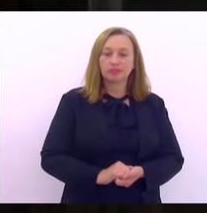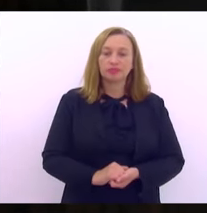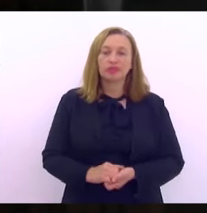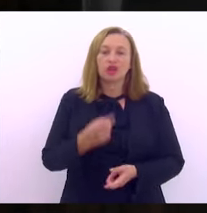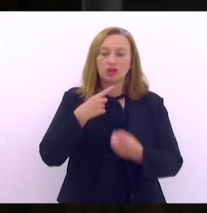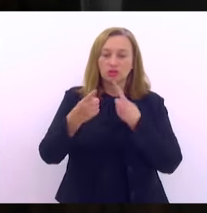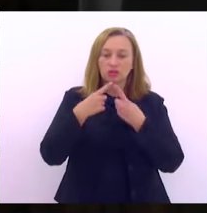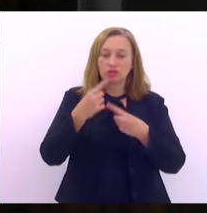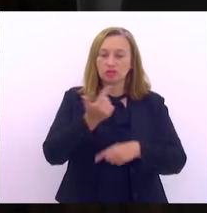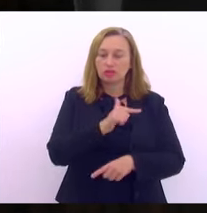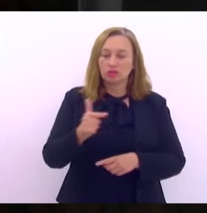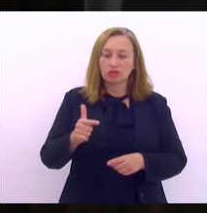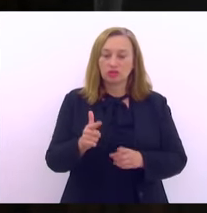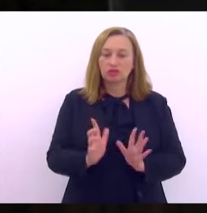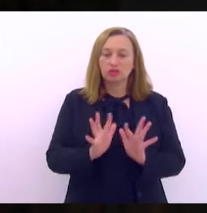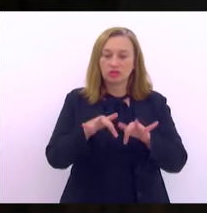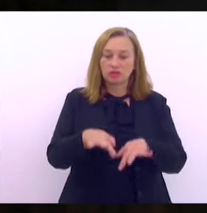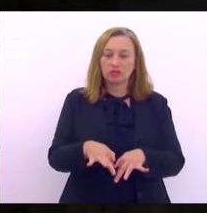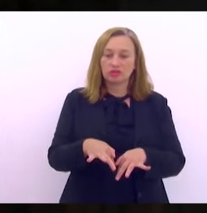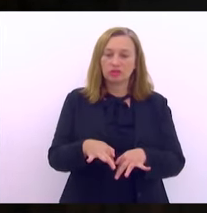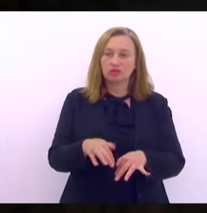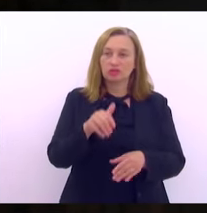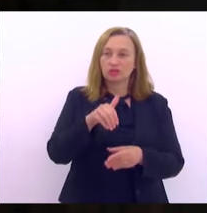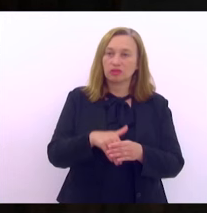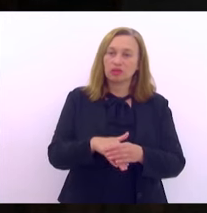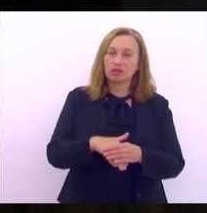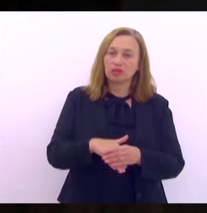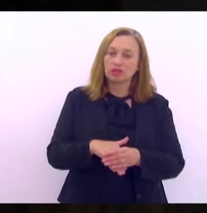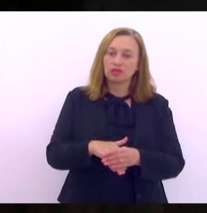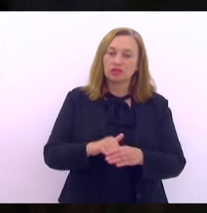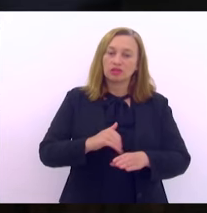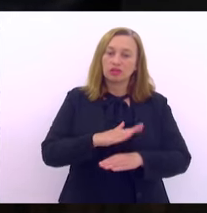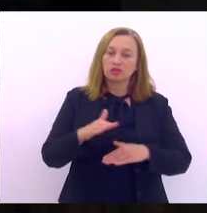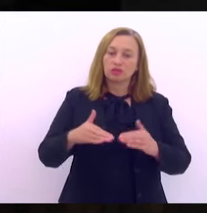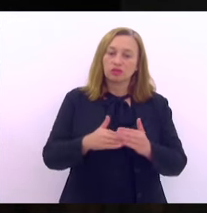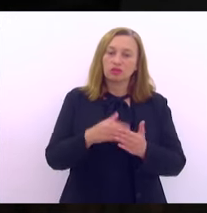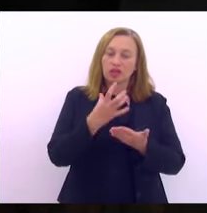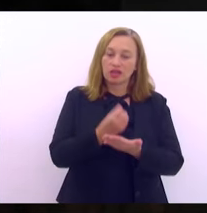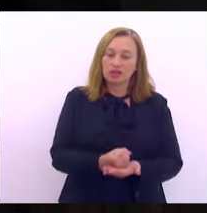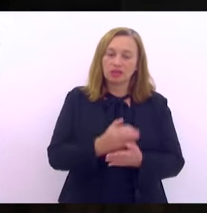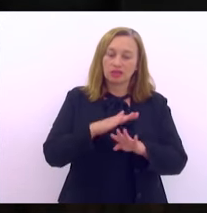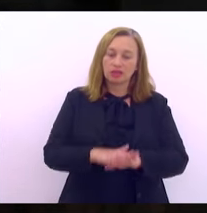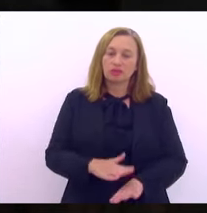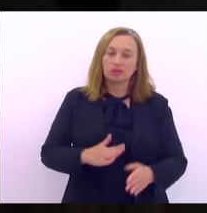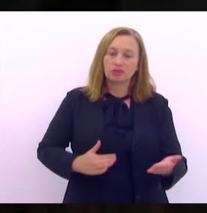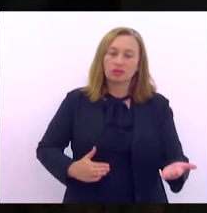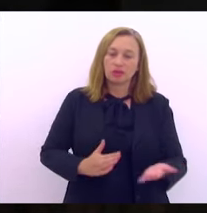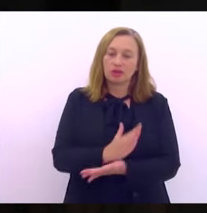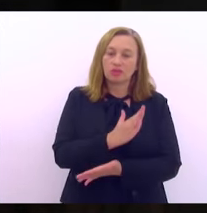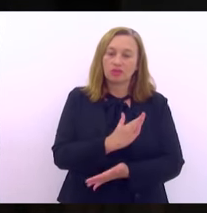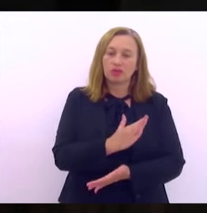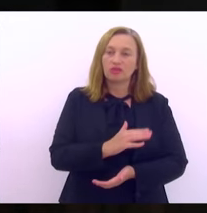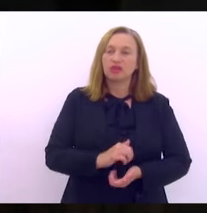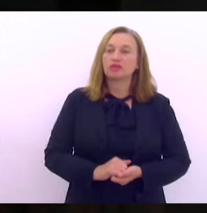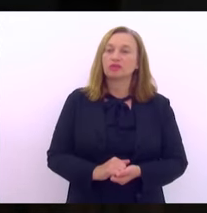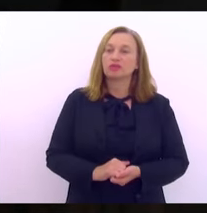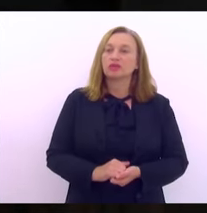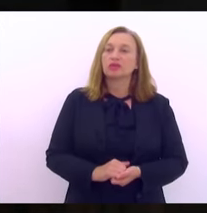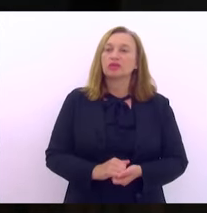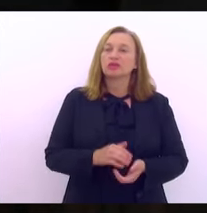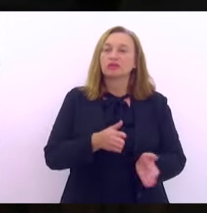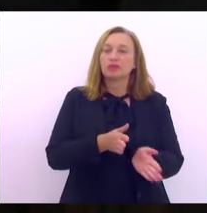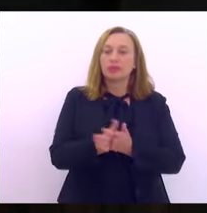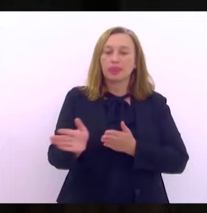Em discussão, não havendo quem queira discutir, encerrada a discussão. Em votação, os senhores que aprovam, permaneçam como estão. Aprovado, vai